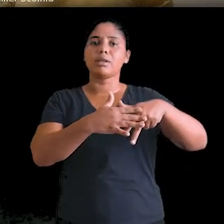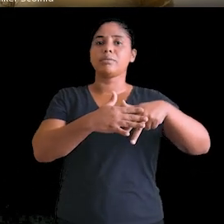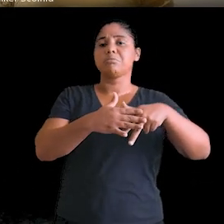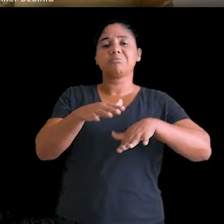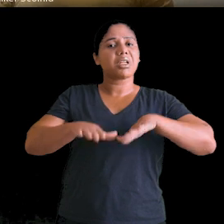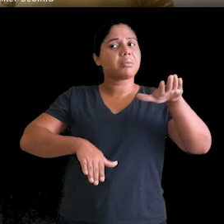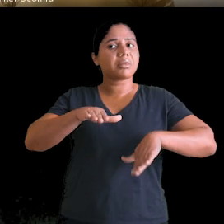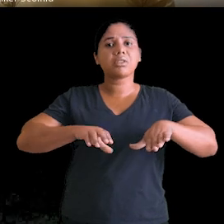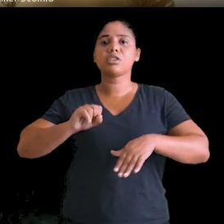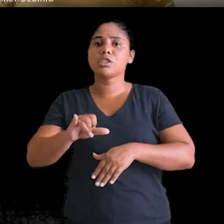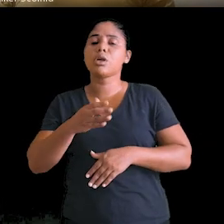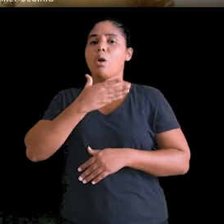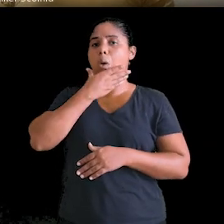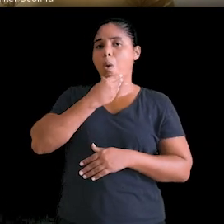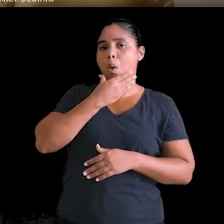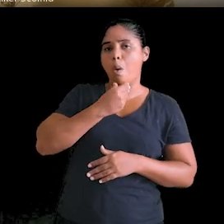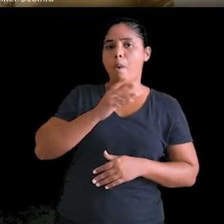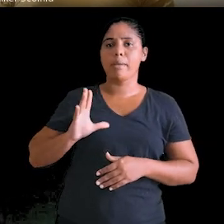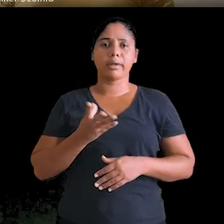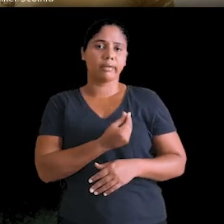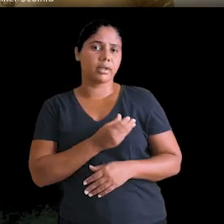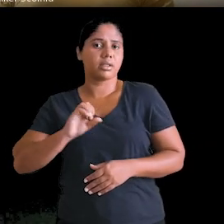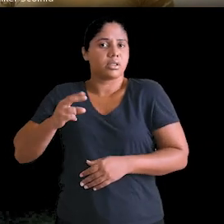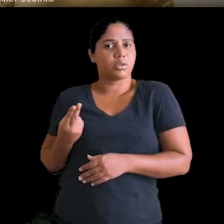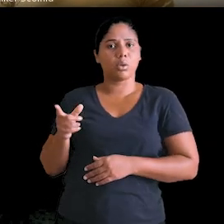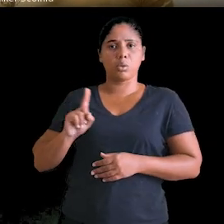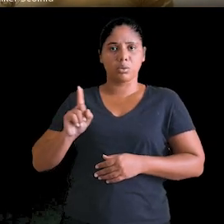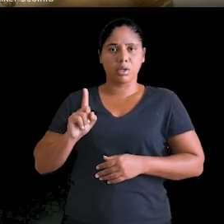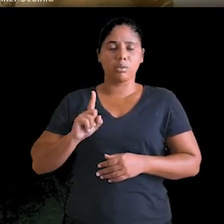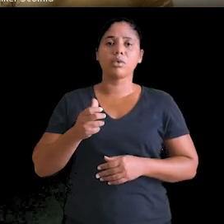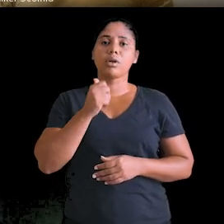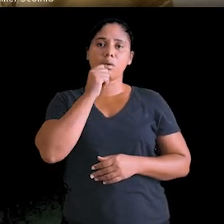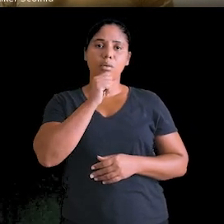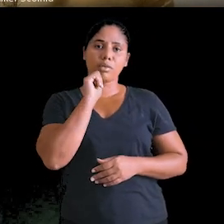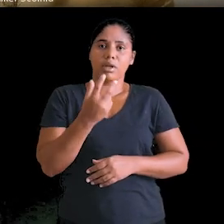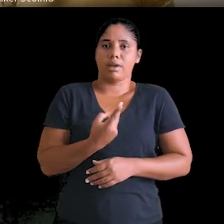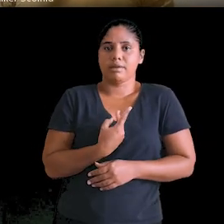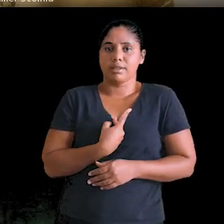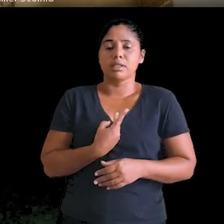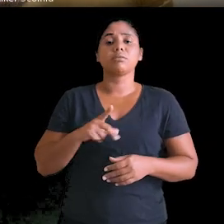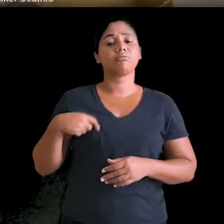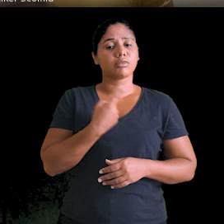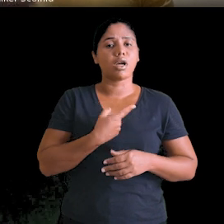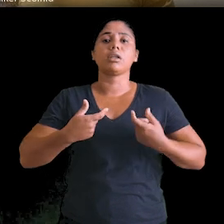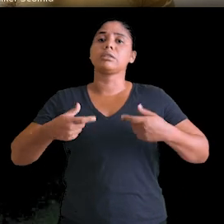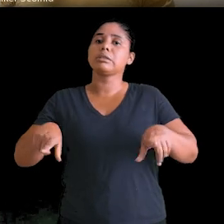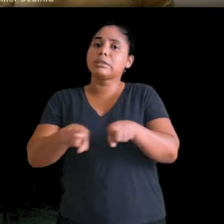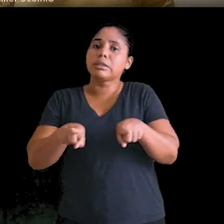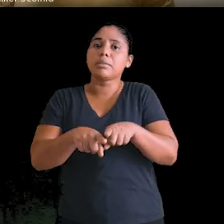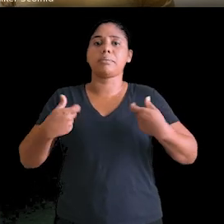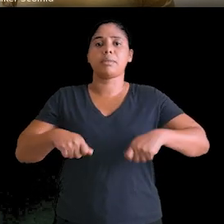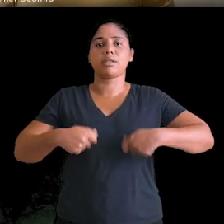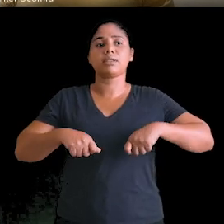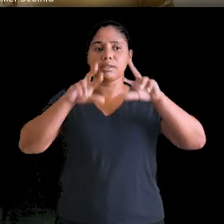não. Porque de uma mulher cis, grávida, a gente também tem que respeitar as especificidades. Que a gente não pode ter a mesma